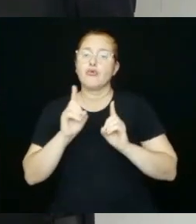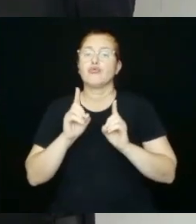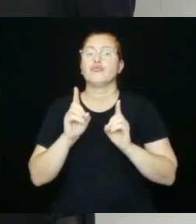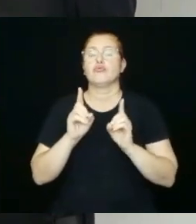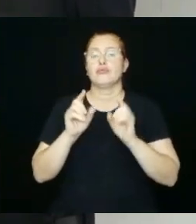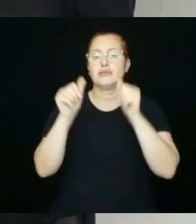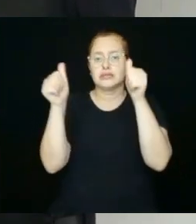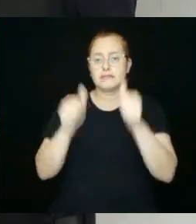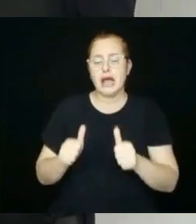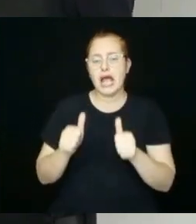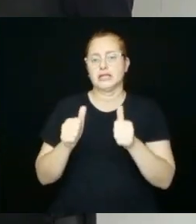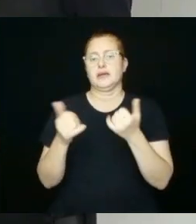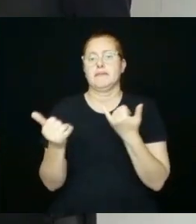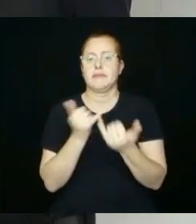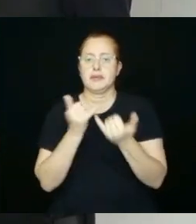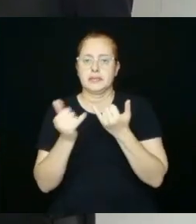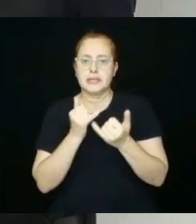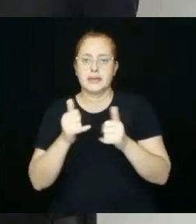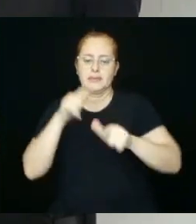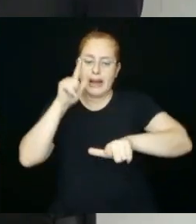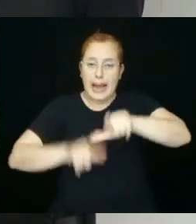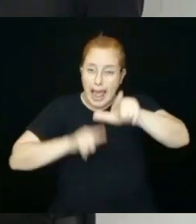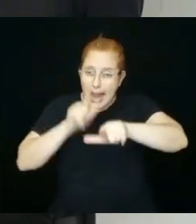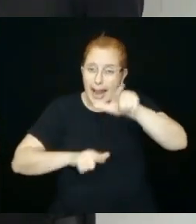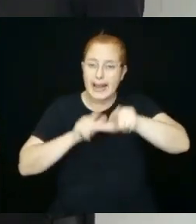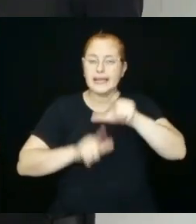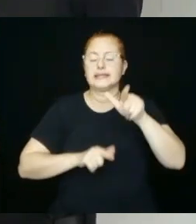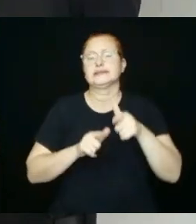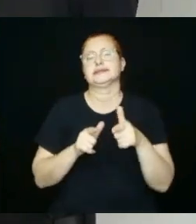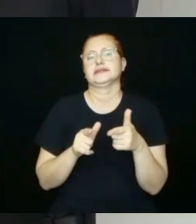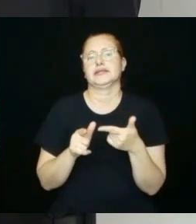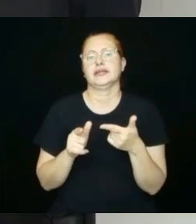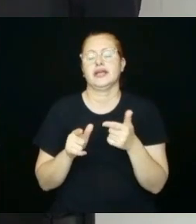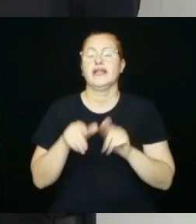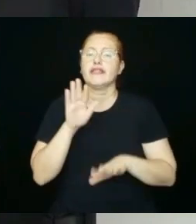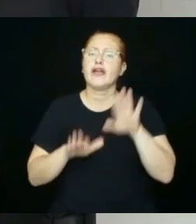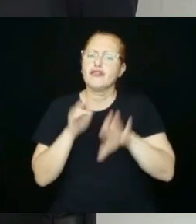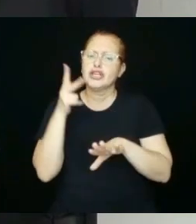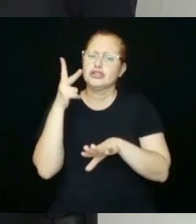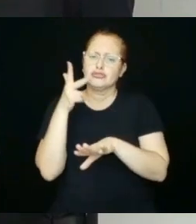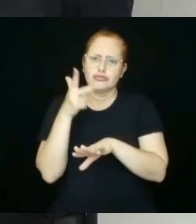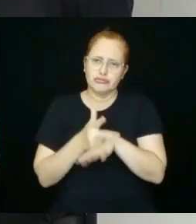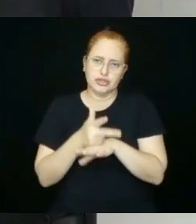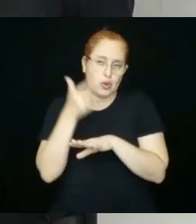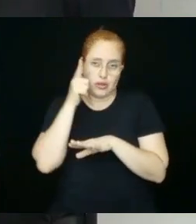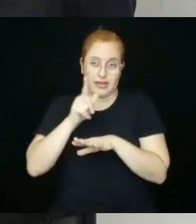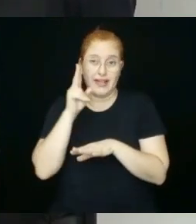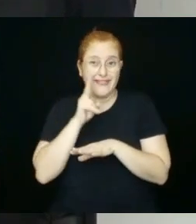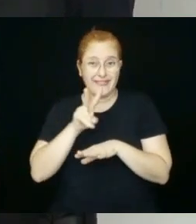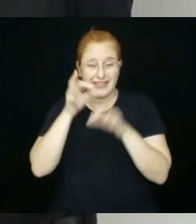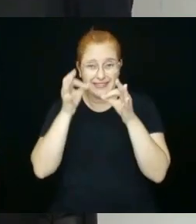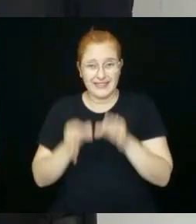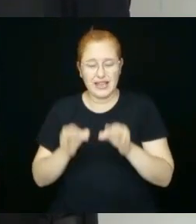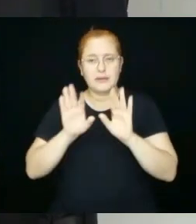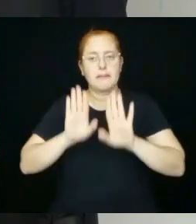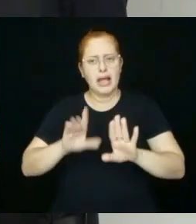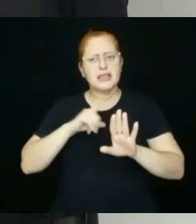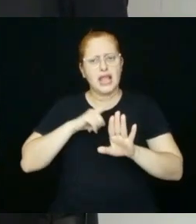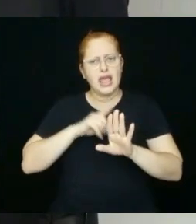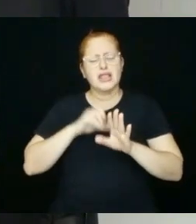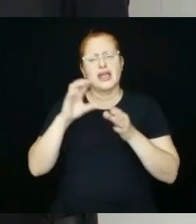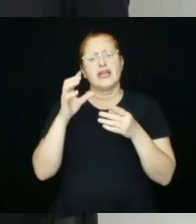como, por exemplo, o letreiro aqui indicativo, que eu acho que talvez no vídeo não dê para ver muito bem, mas tem alguns detalhes assim